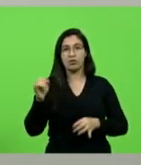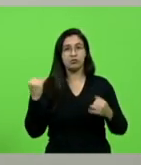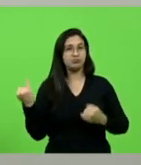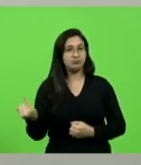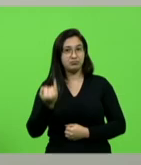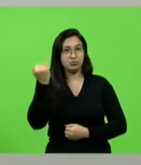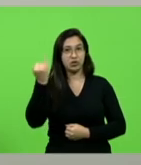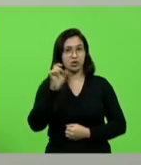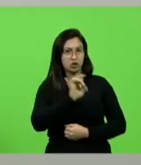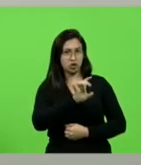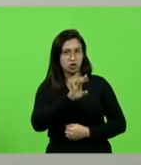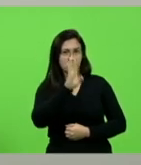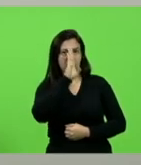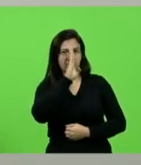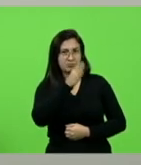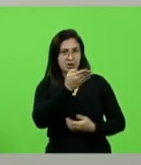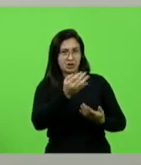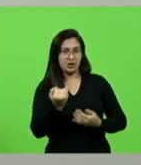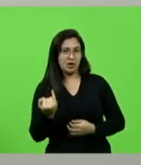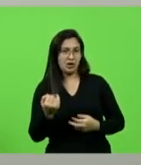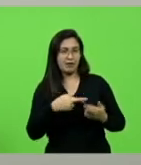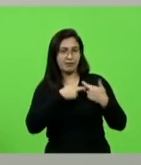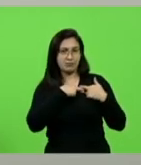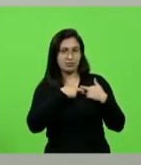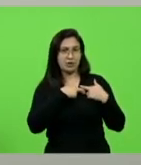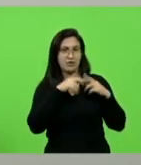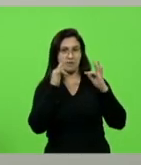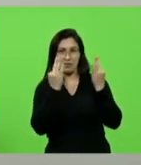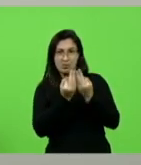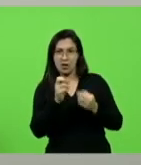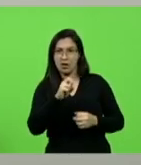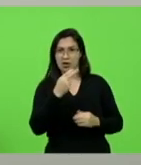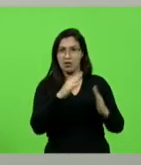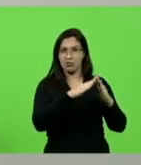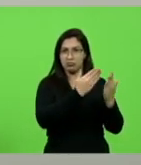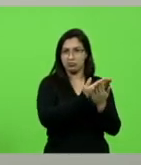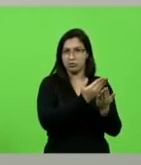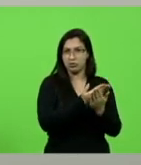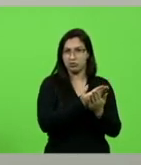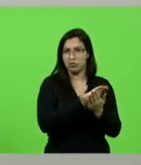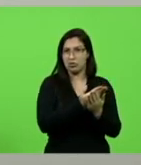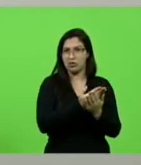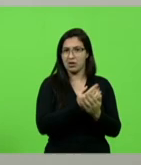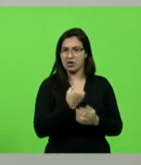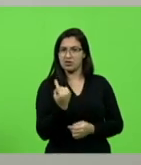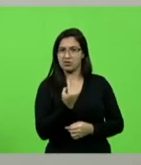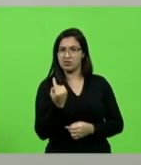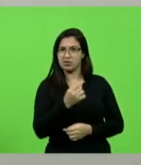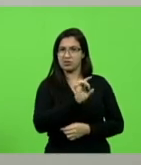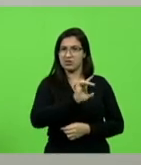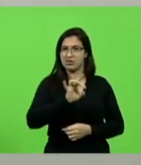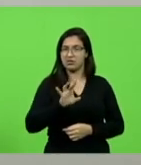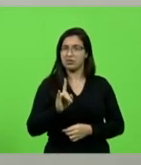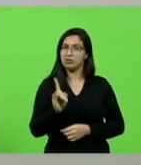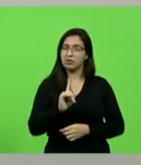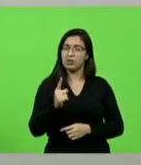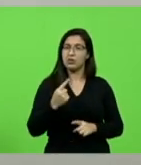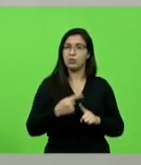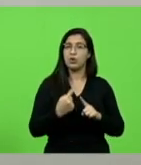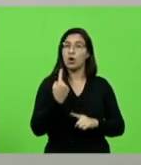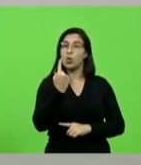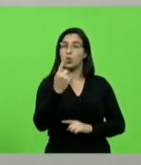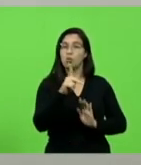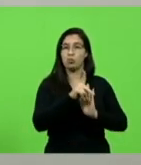tarefa só da escola e nem só da família fazer isso de modo isolado. Muito pelo contrário, porque um projeto